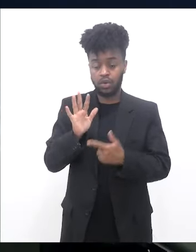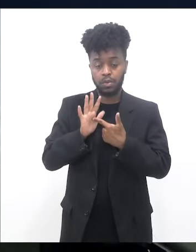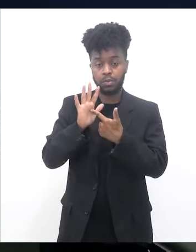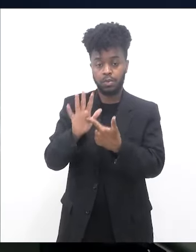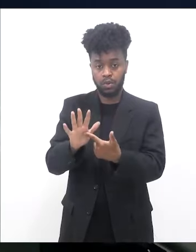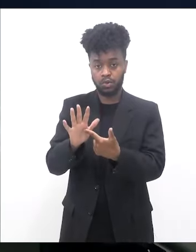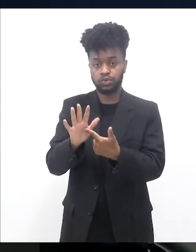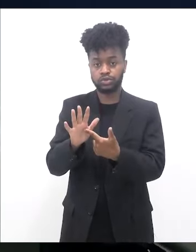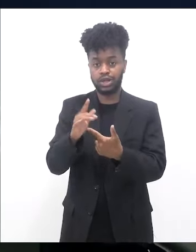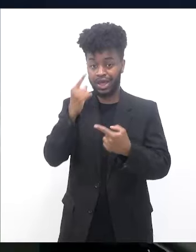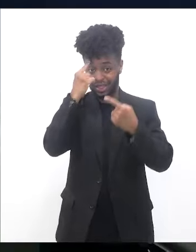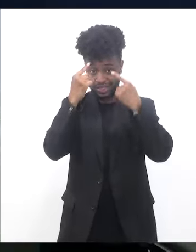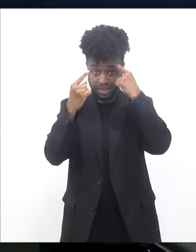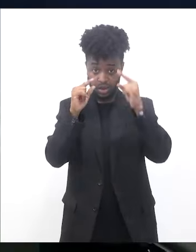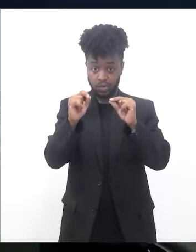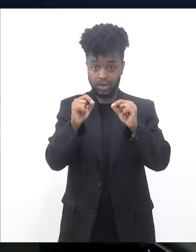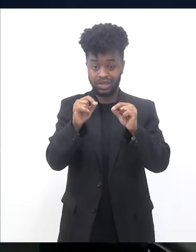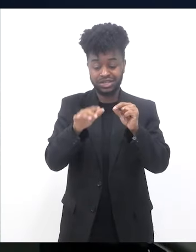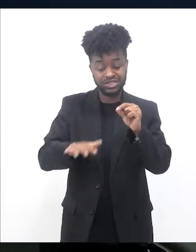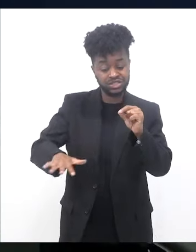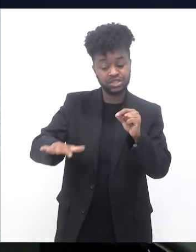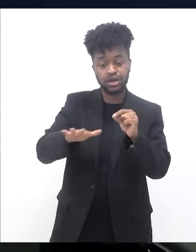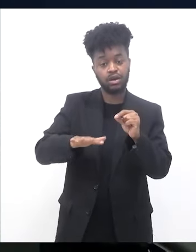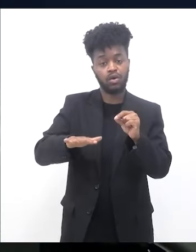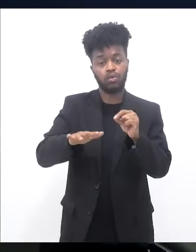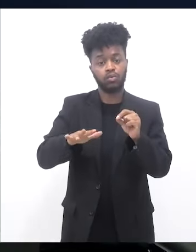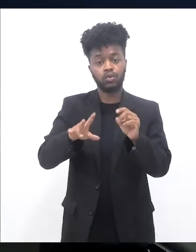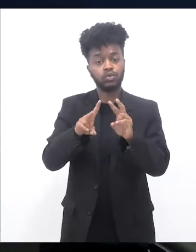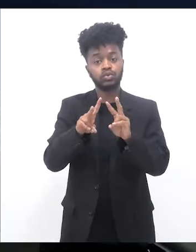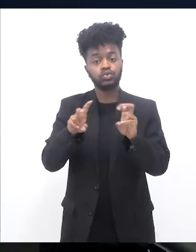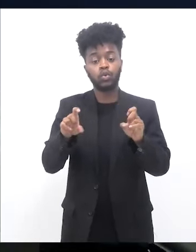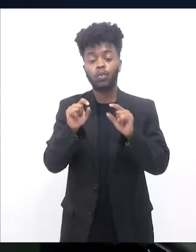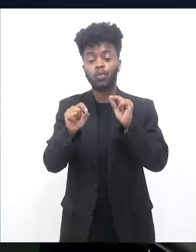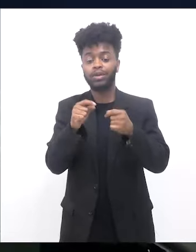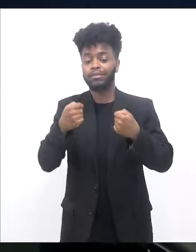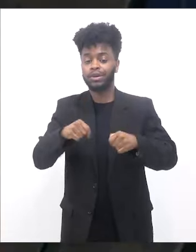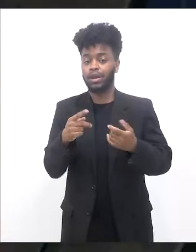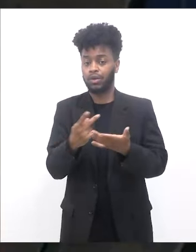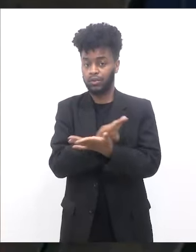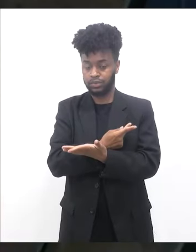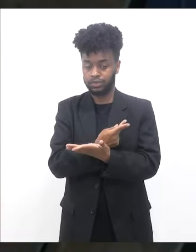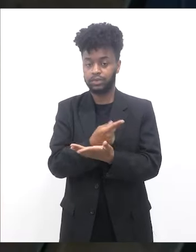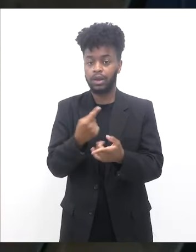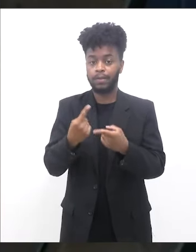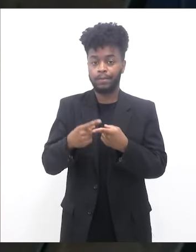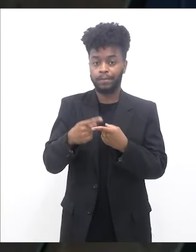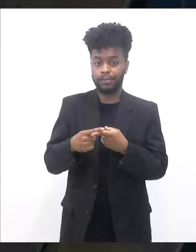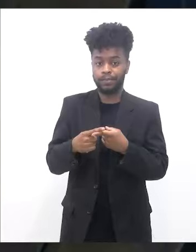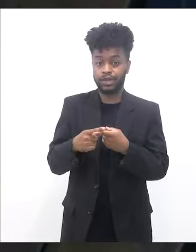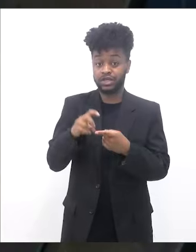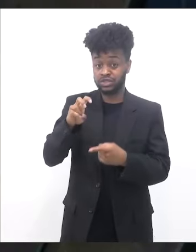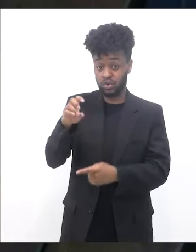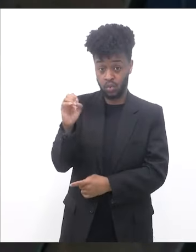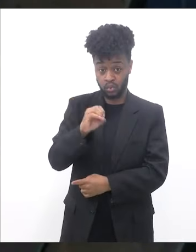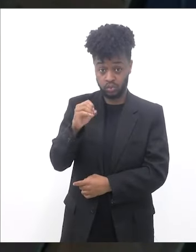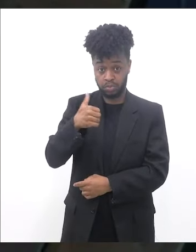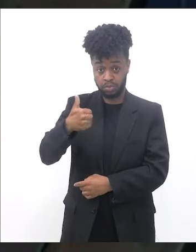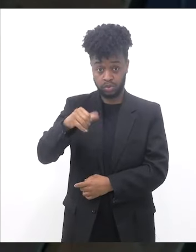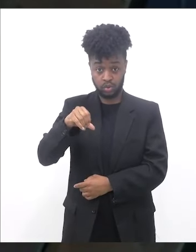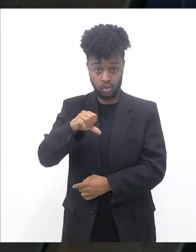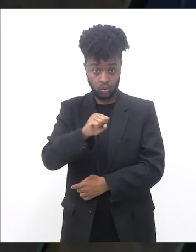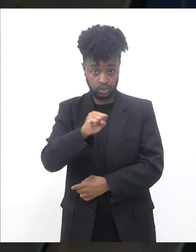ela estabelece a ideia genérica do que deveria ser. Né? Quando lá em 5 de outubro